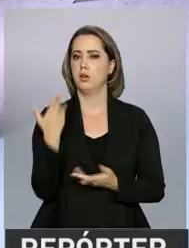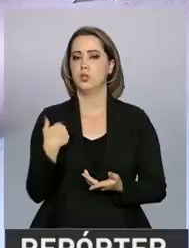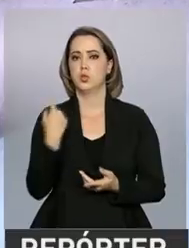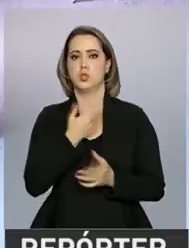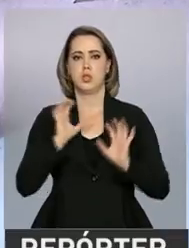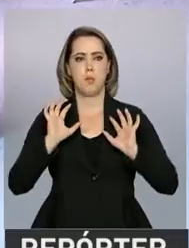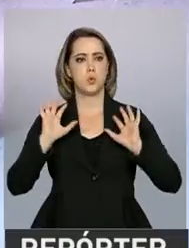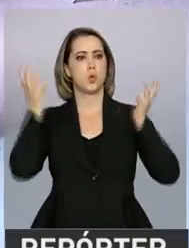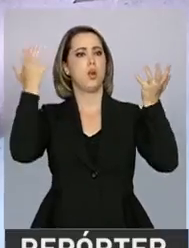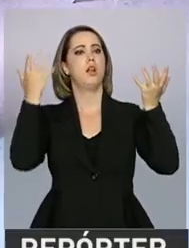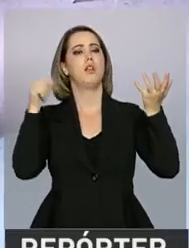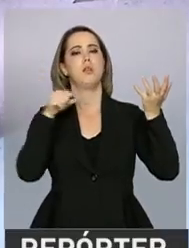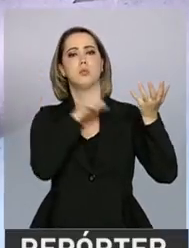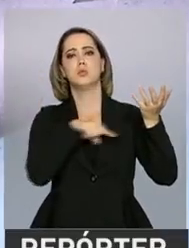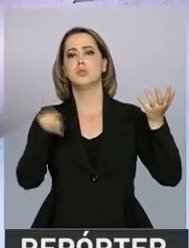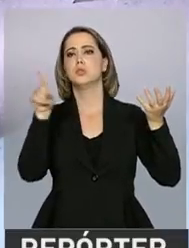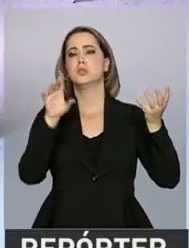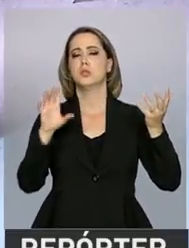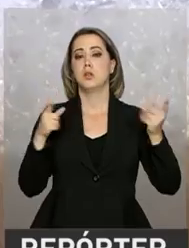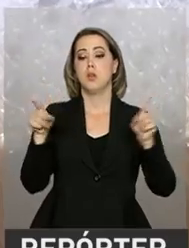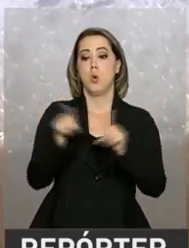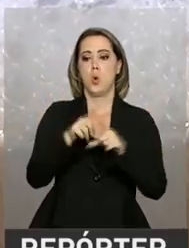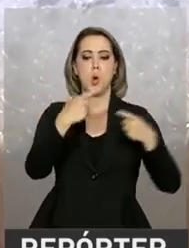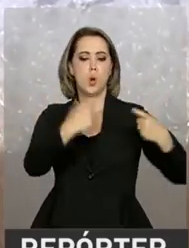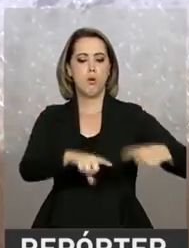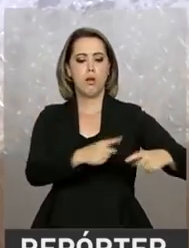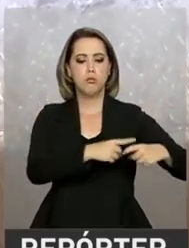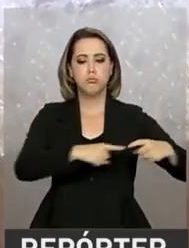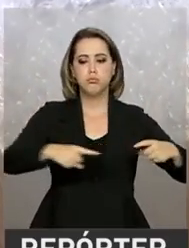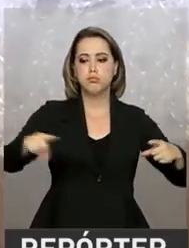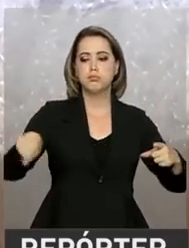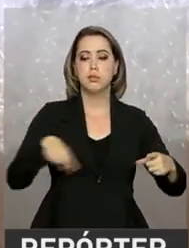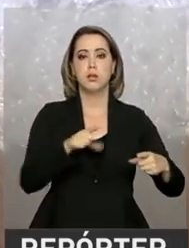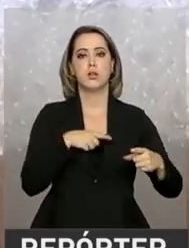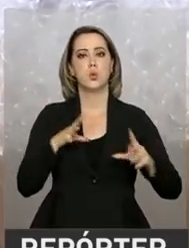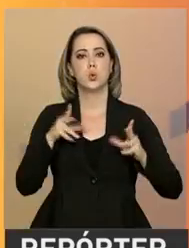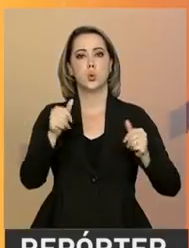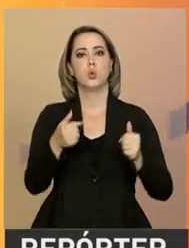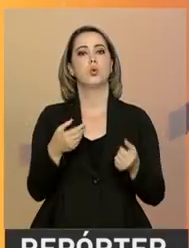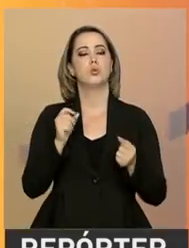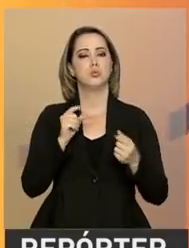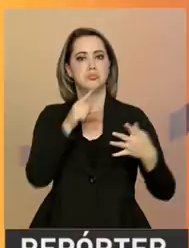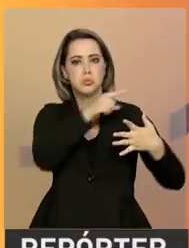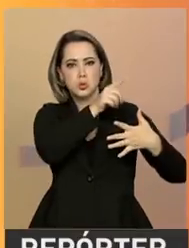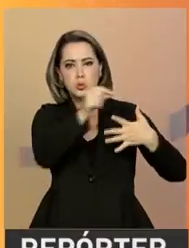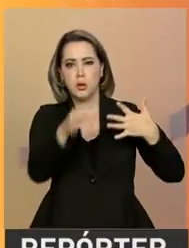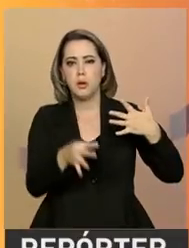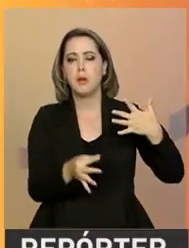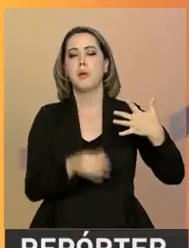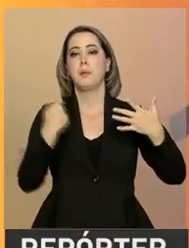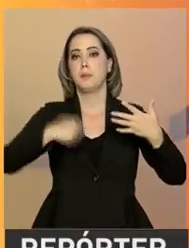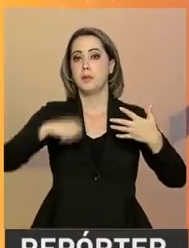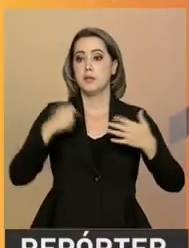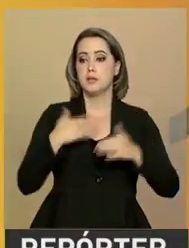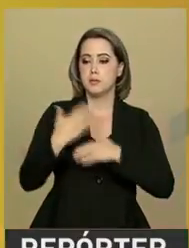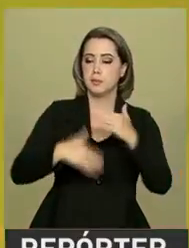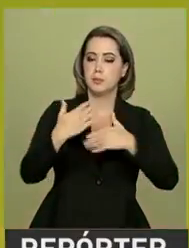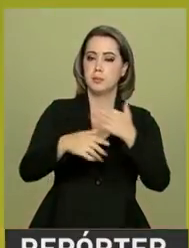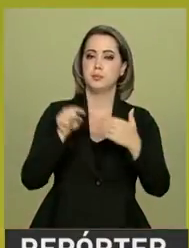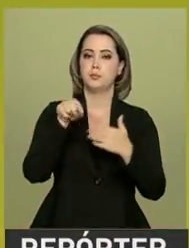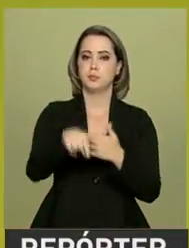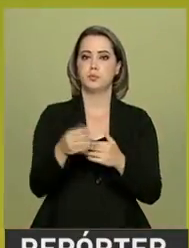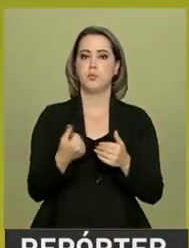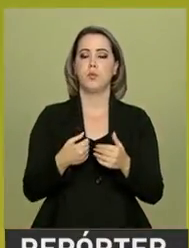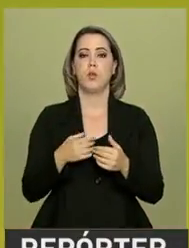clima, nós temos a área, nós temos todas as condições propícias para, sim, produzir essa matéria-prima